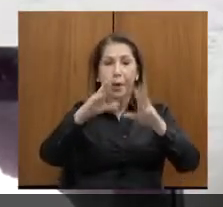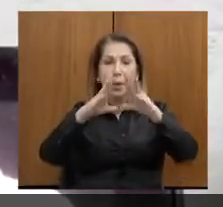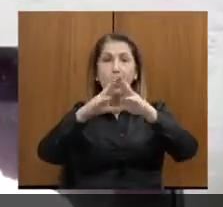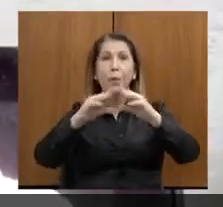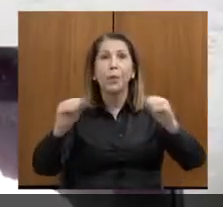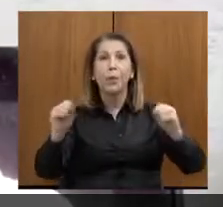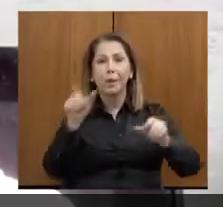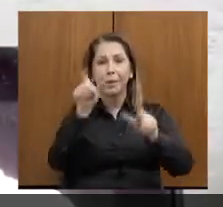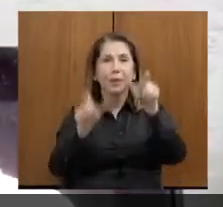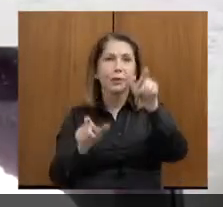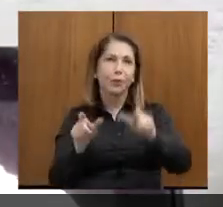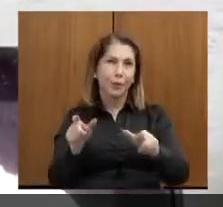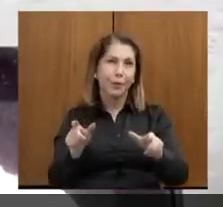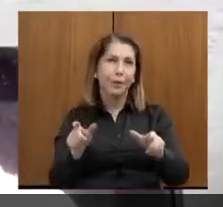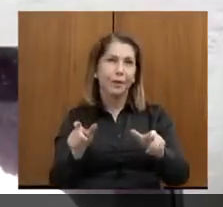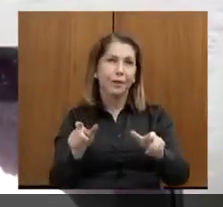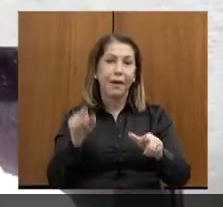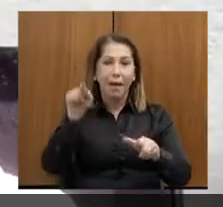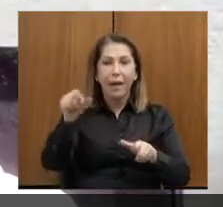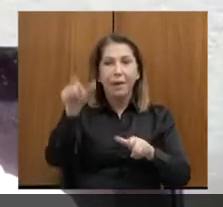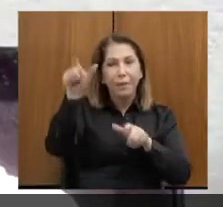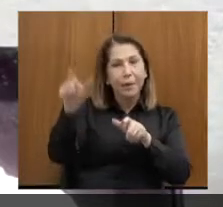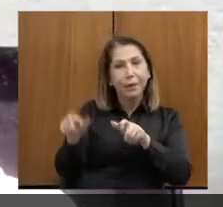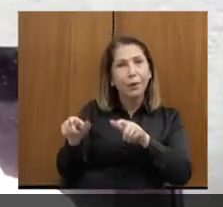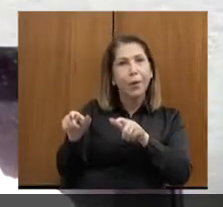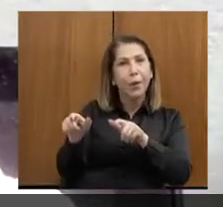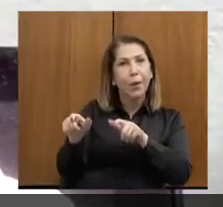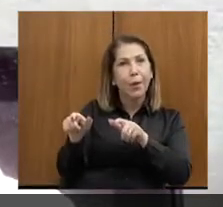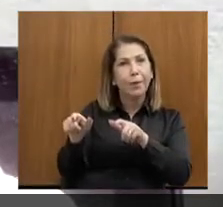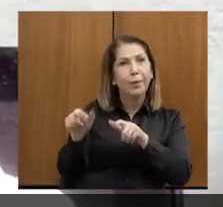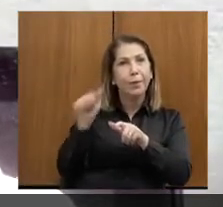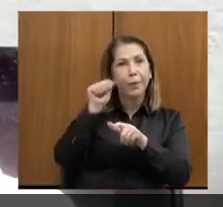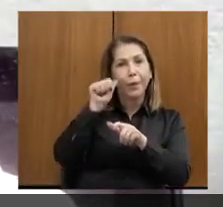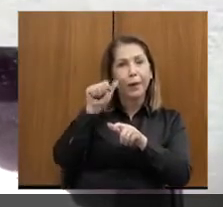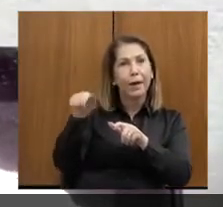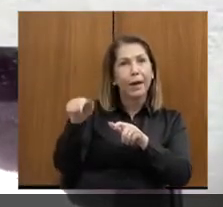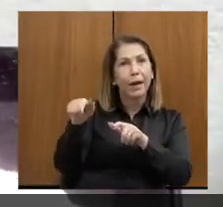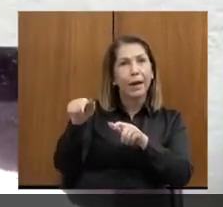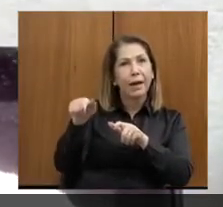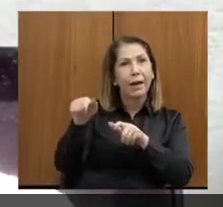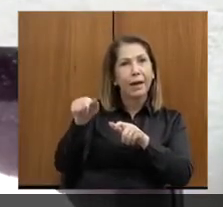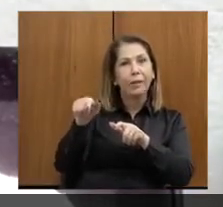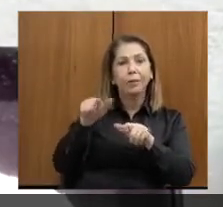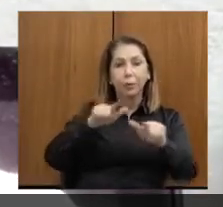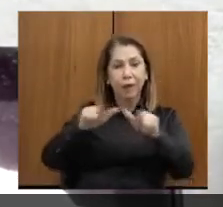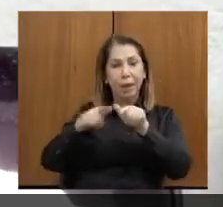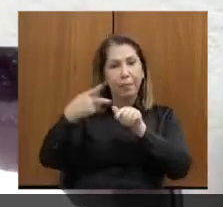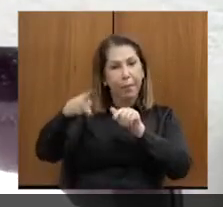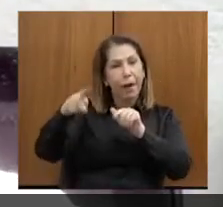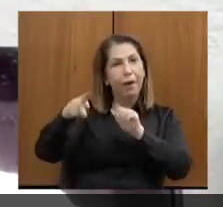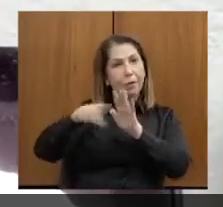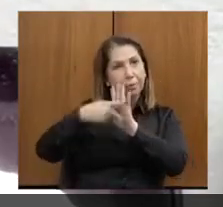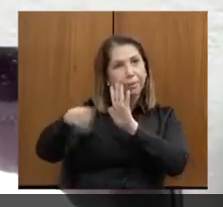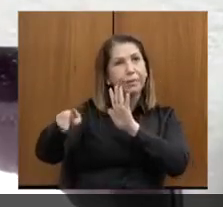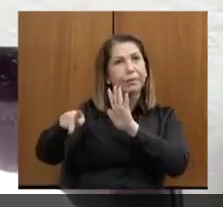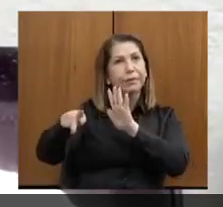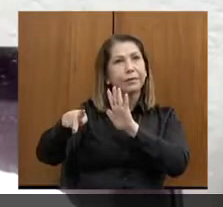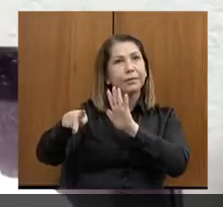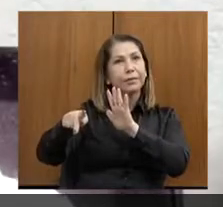observa o o fato dela Nesse fato dela ser tecido Alvo do Santo Ofício é